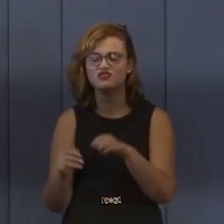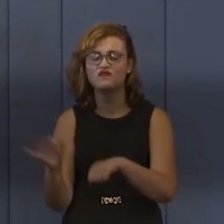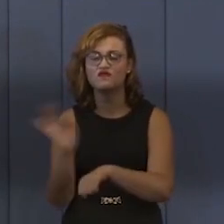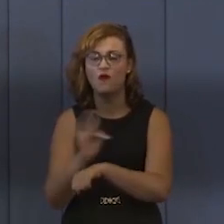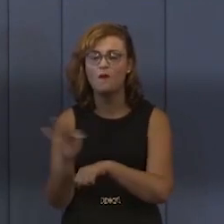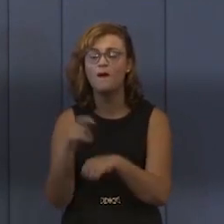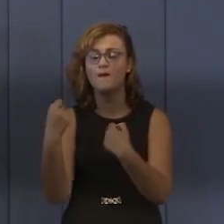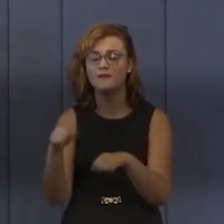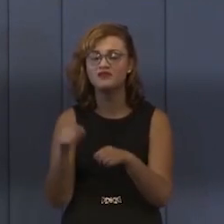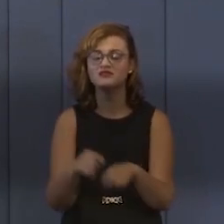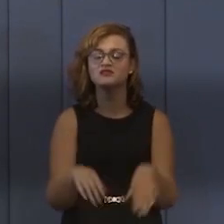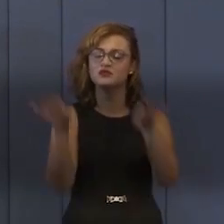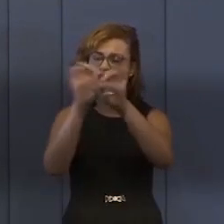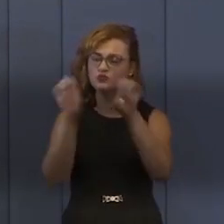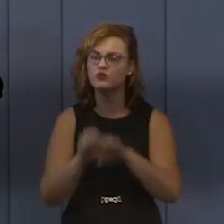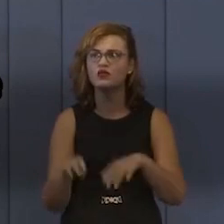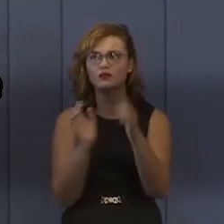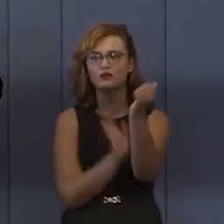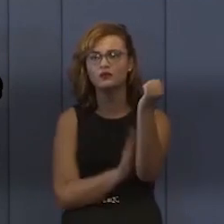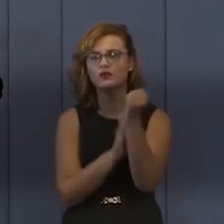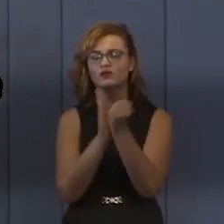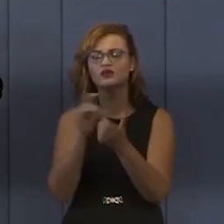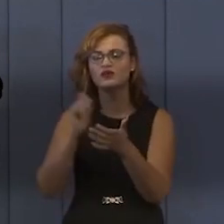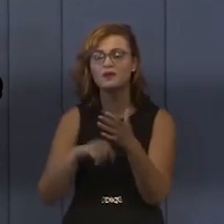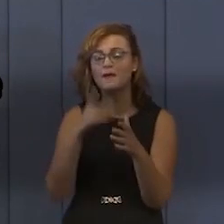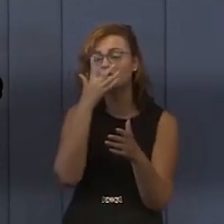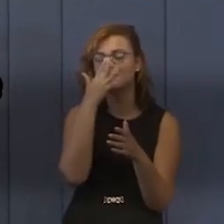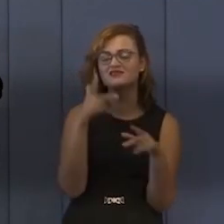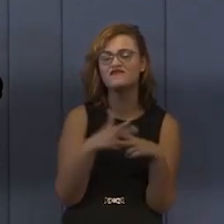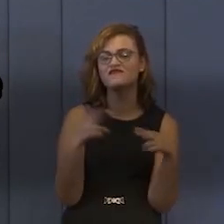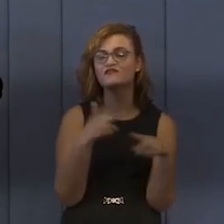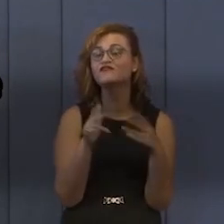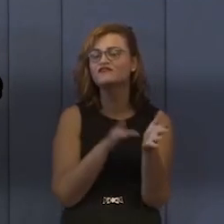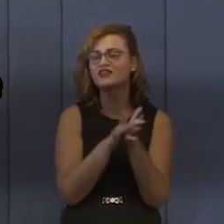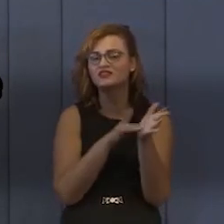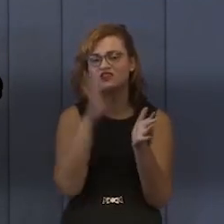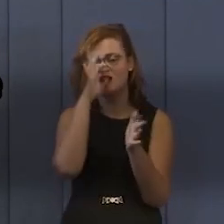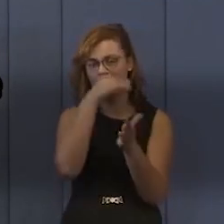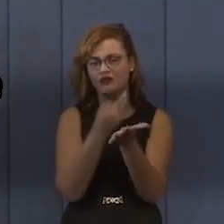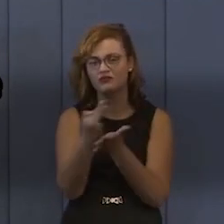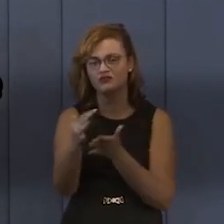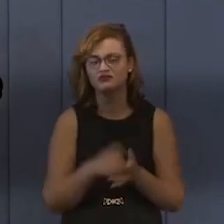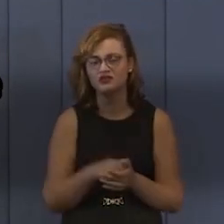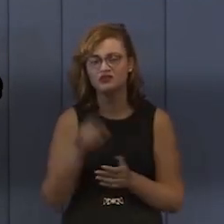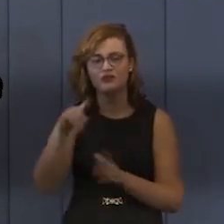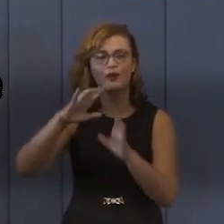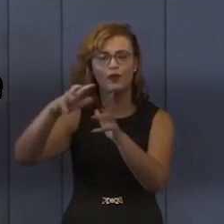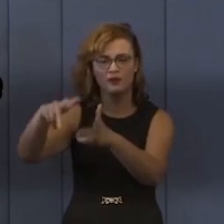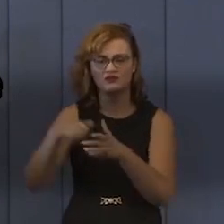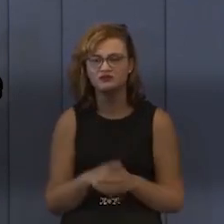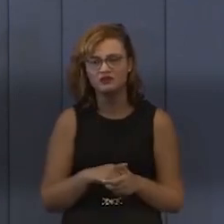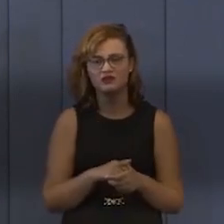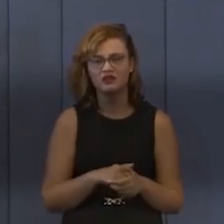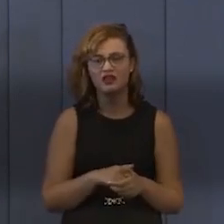ter a chamada lealdade formal, eu preciso montar uma estrutura burocrática de lealdade aparente. É